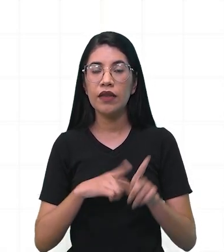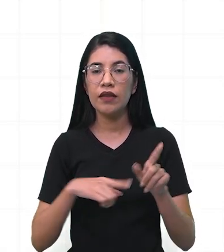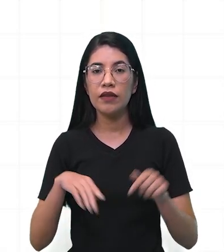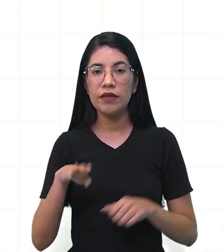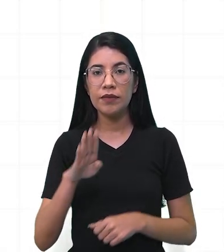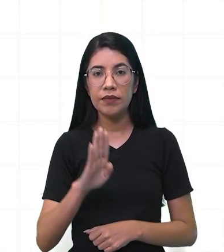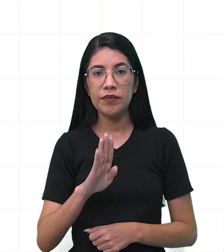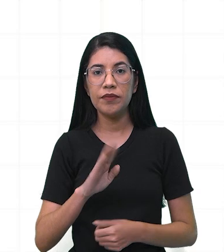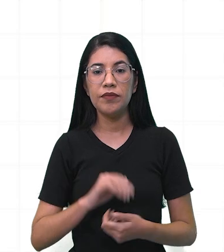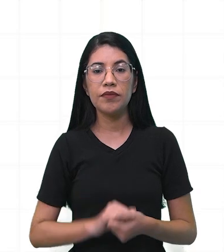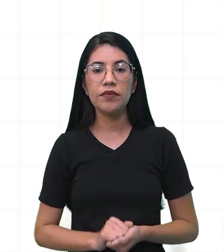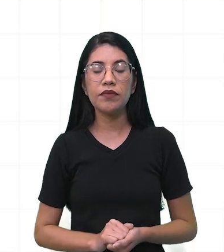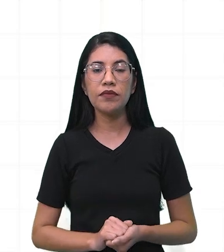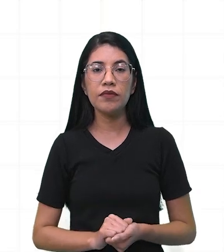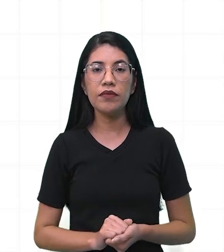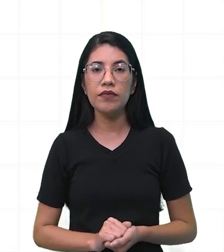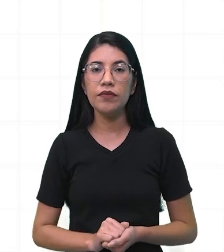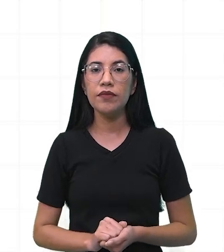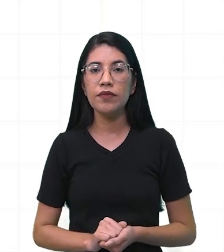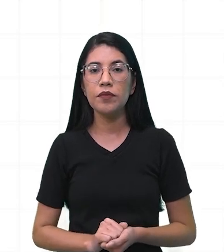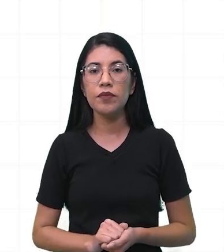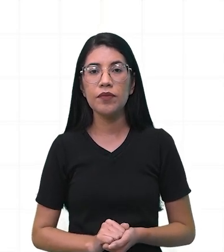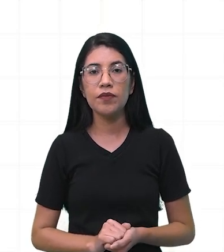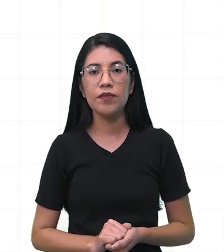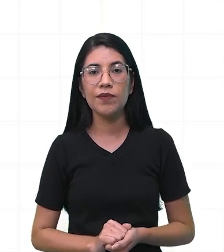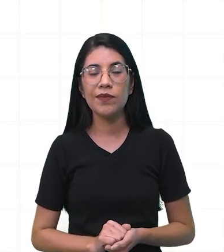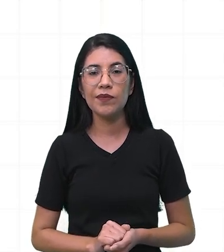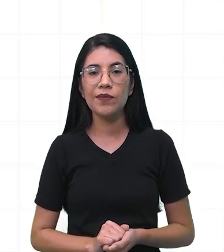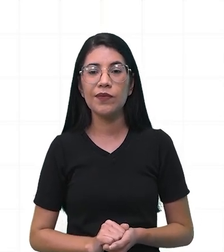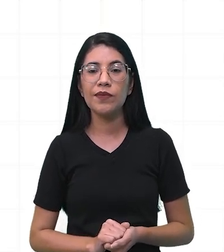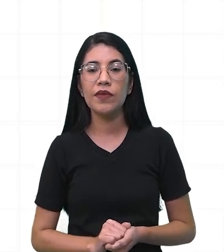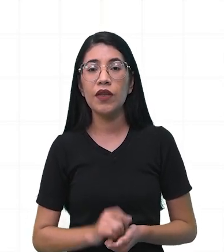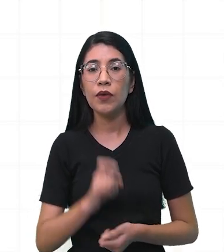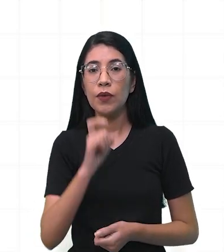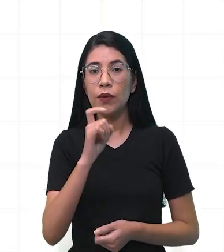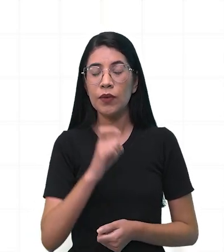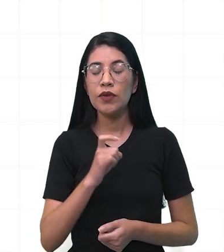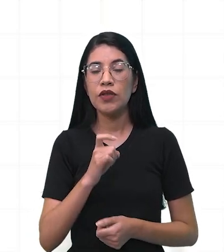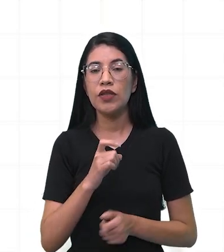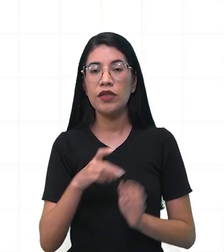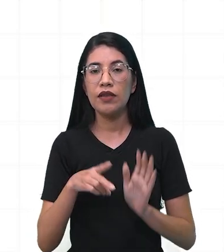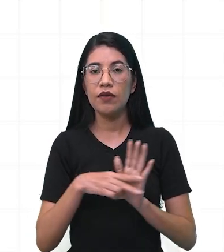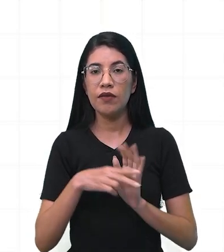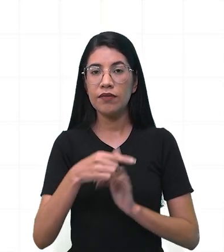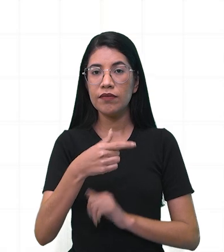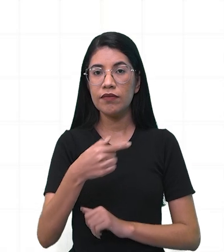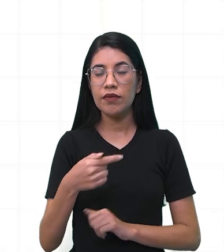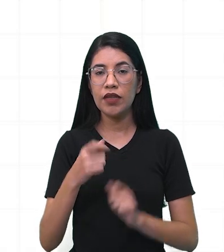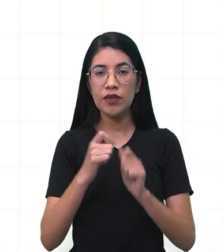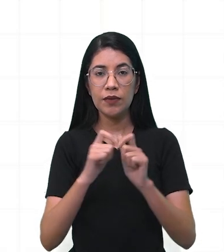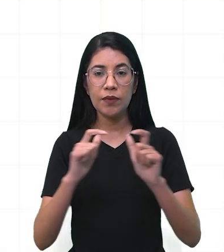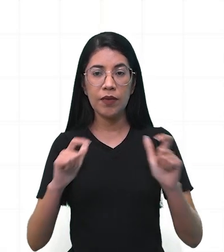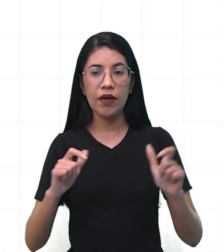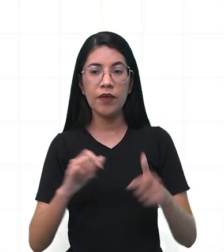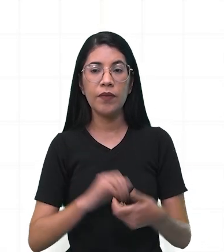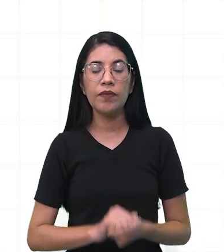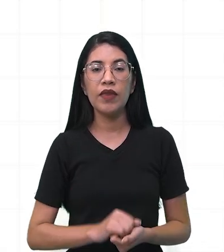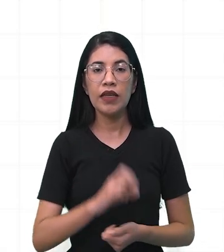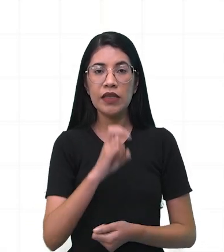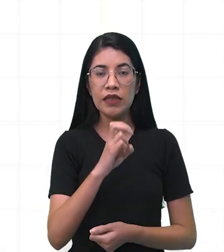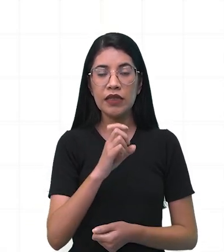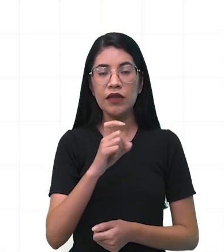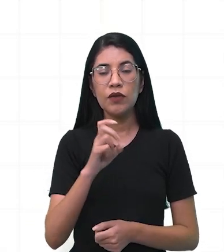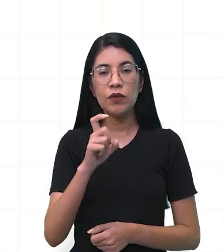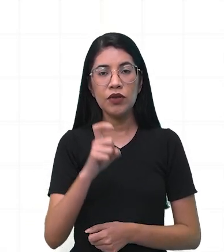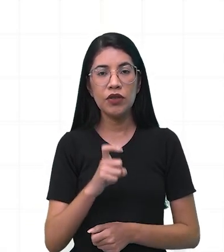letra B, vou colocar de outra cor aqui para não ficar igual. Na letra B, o x é 7. Então, a expressão 5 vezes x